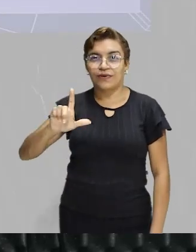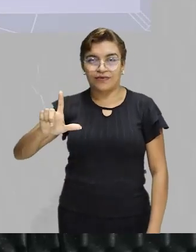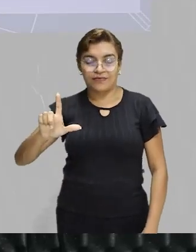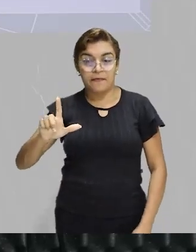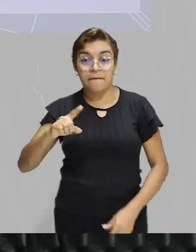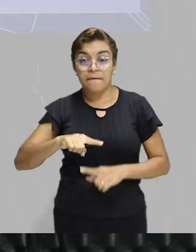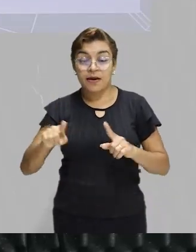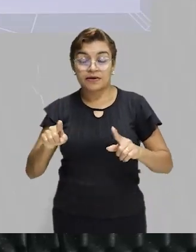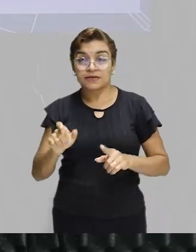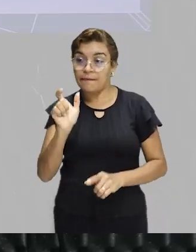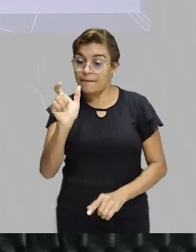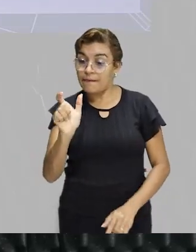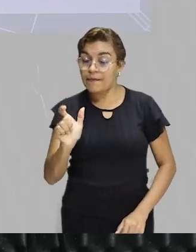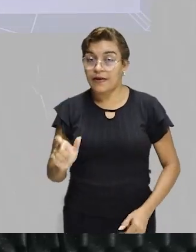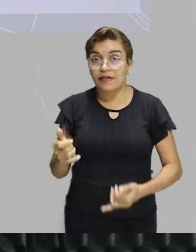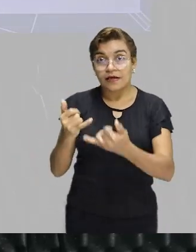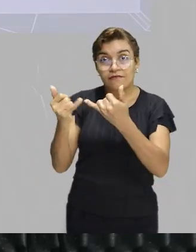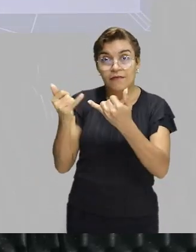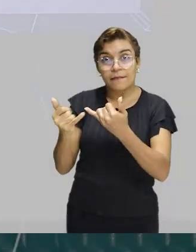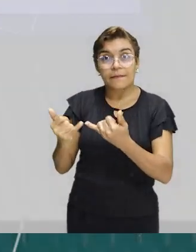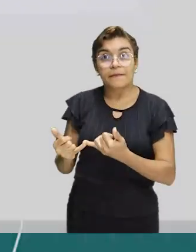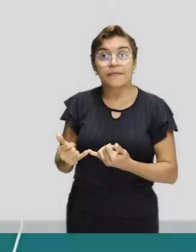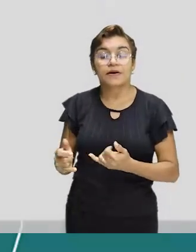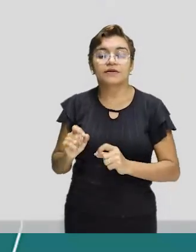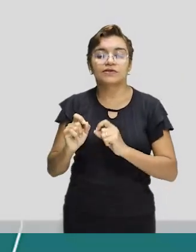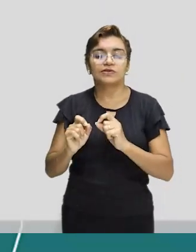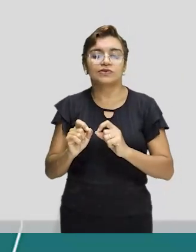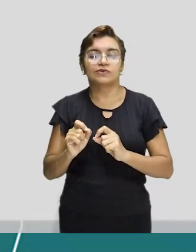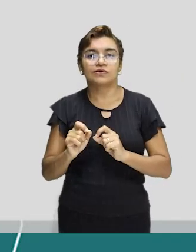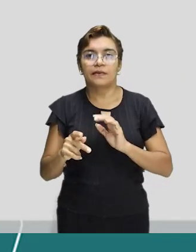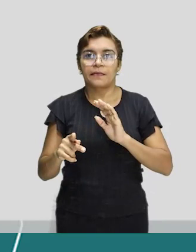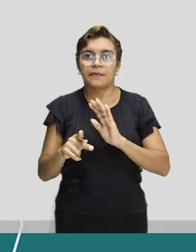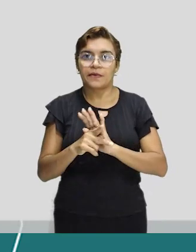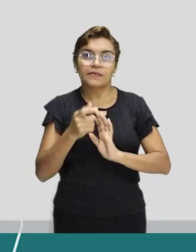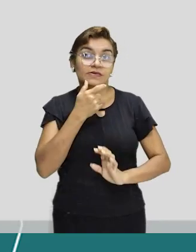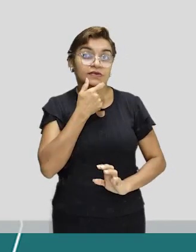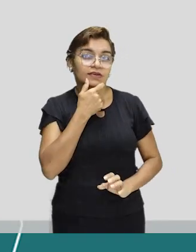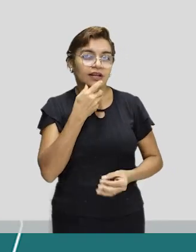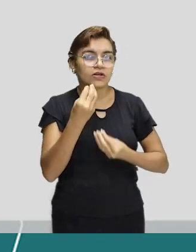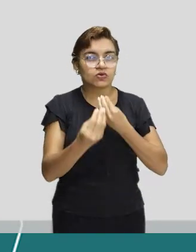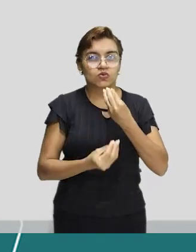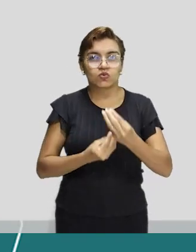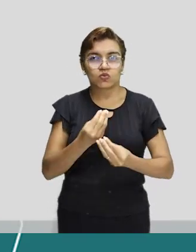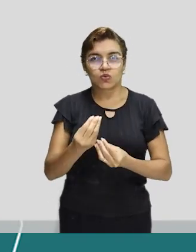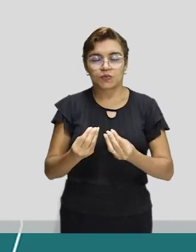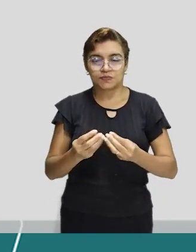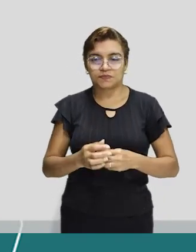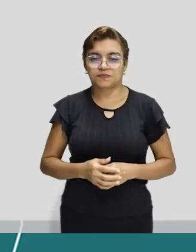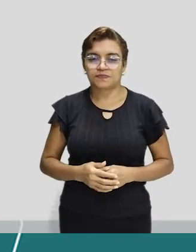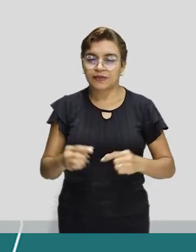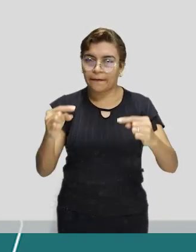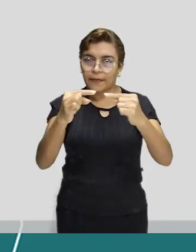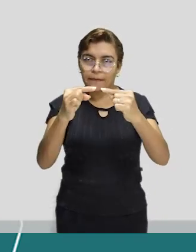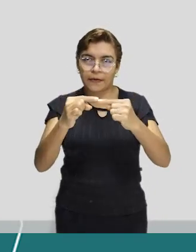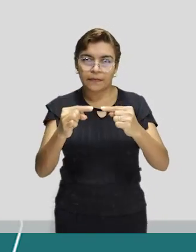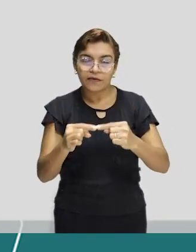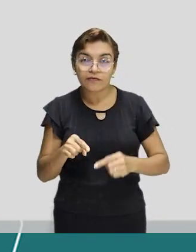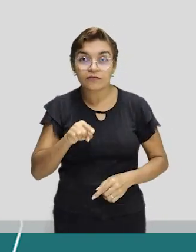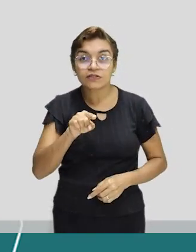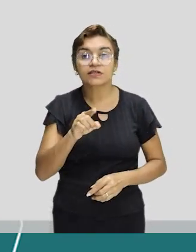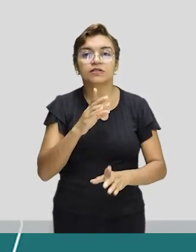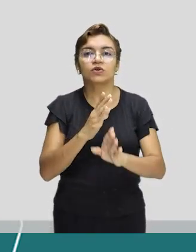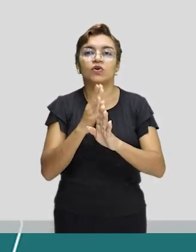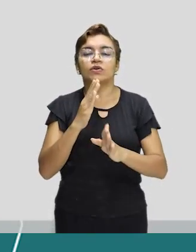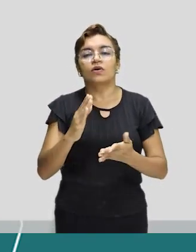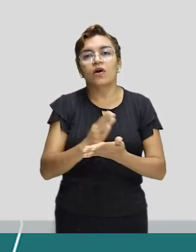palavras parecidas seriam ou teriam em língua inglesa, fazendo as equivalências, tá bom? Vocês encontram